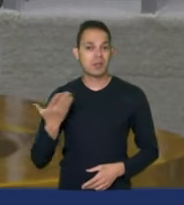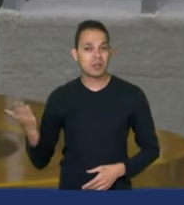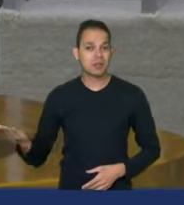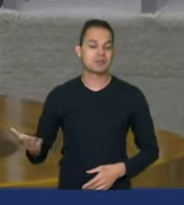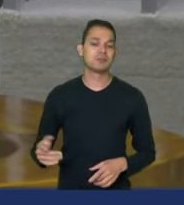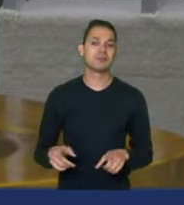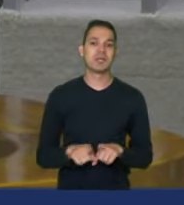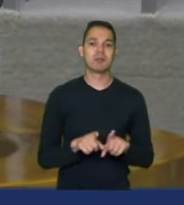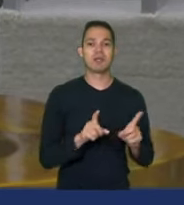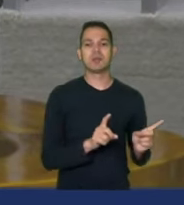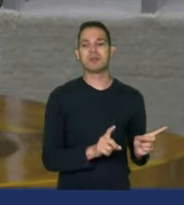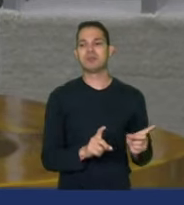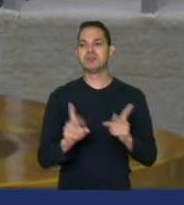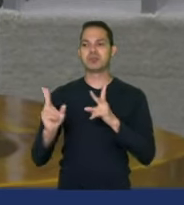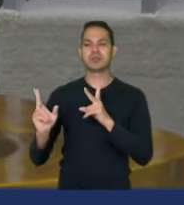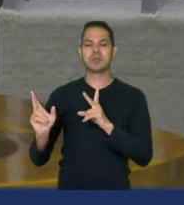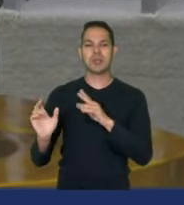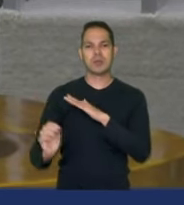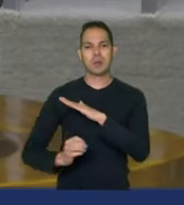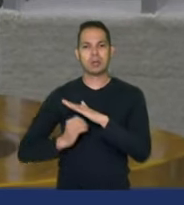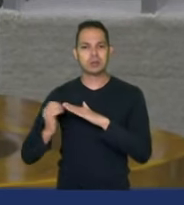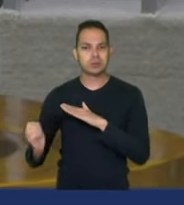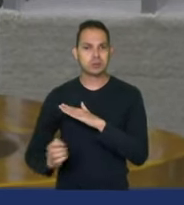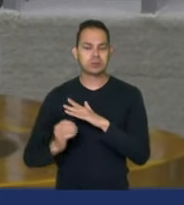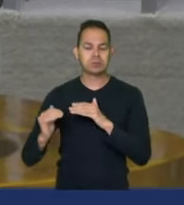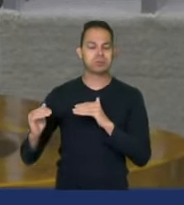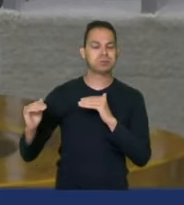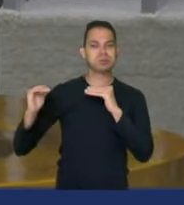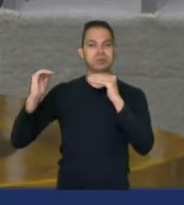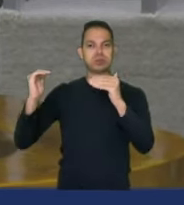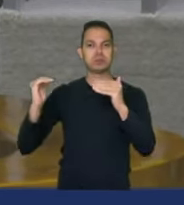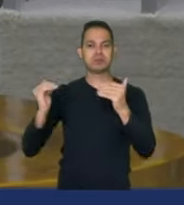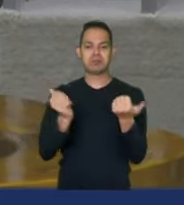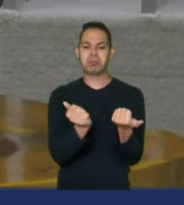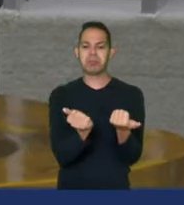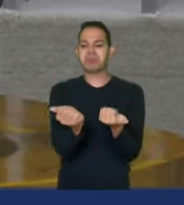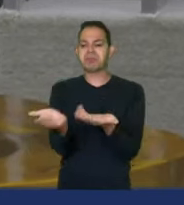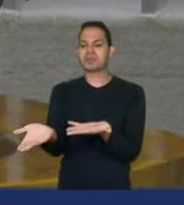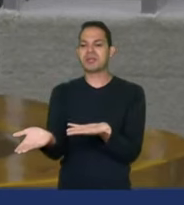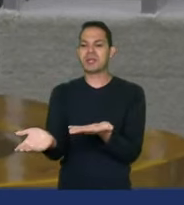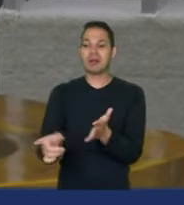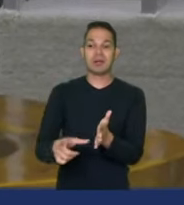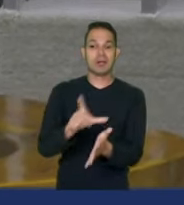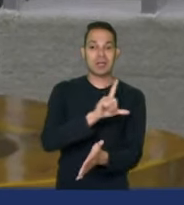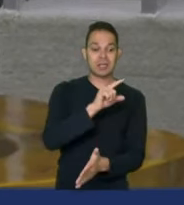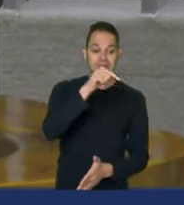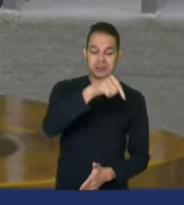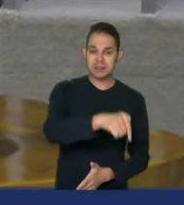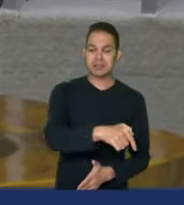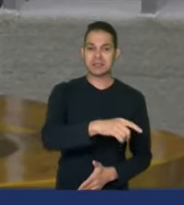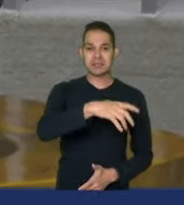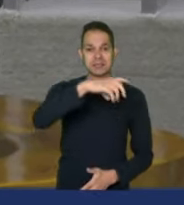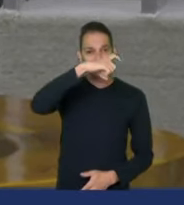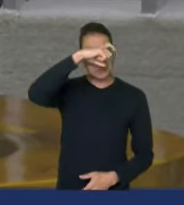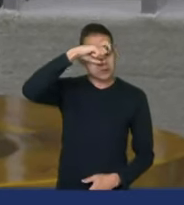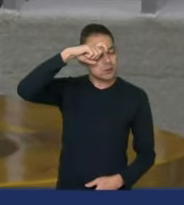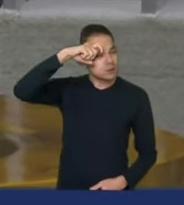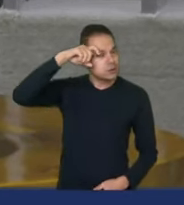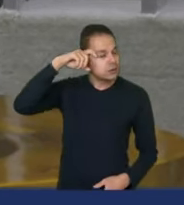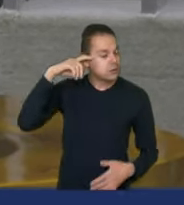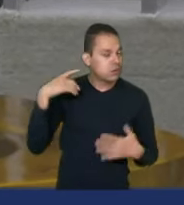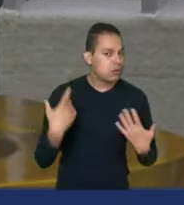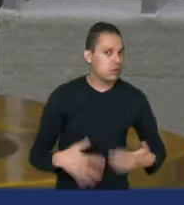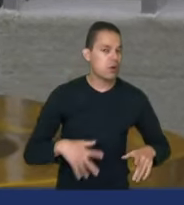às grandes corporações, para entregar aquilo que foi construído com sangue e suor do